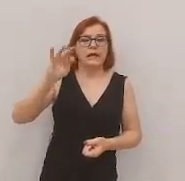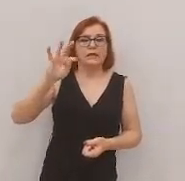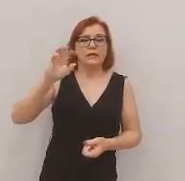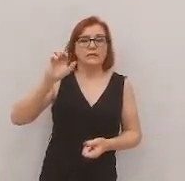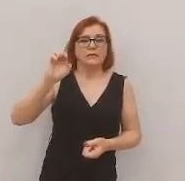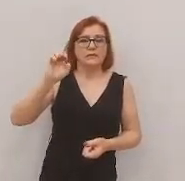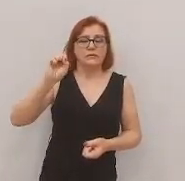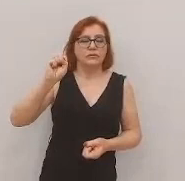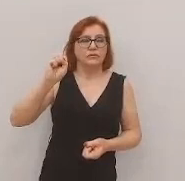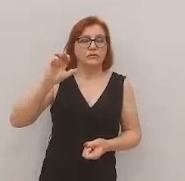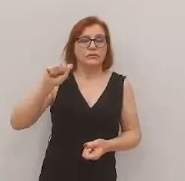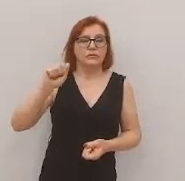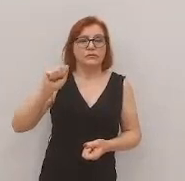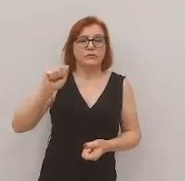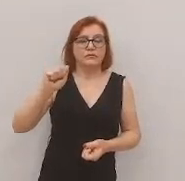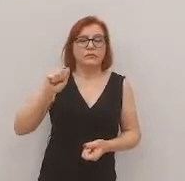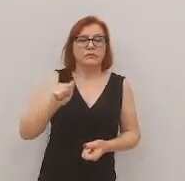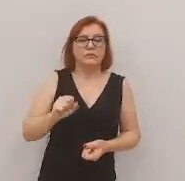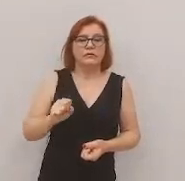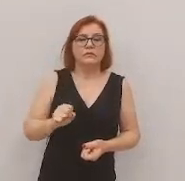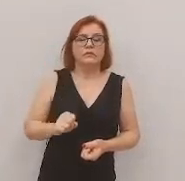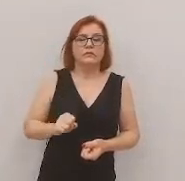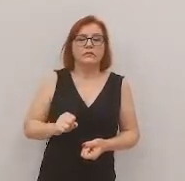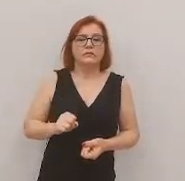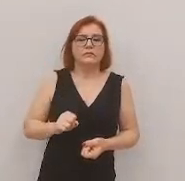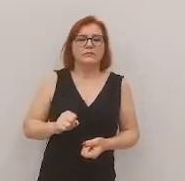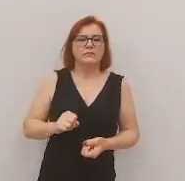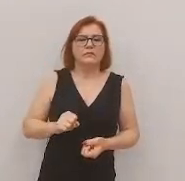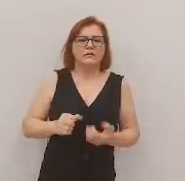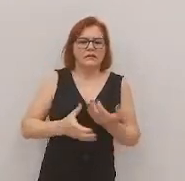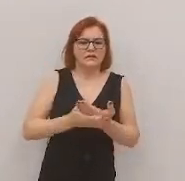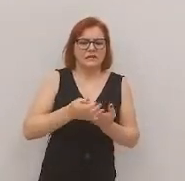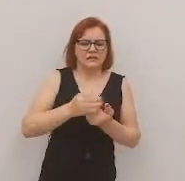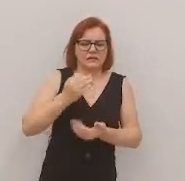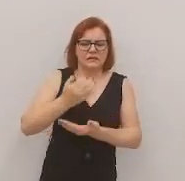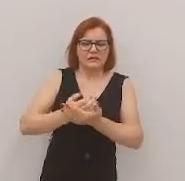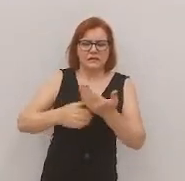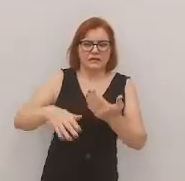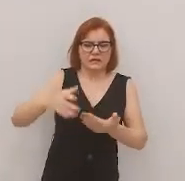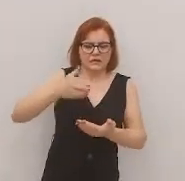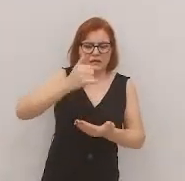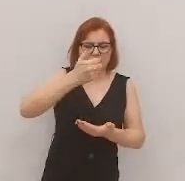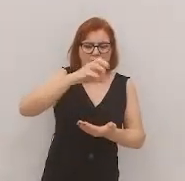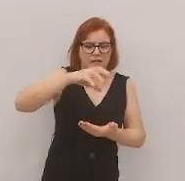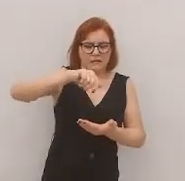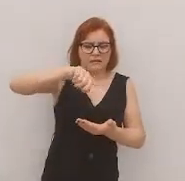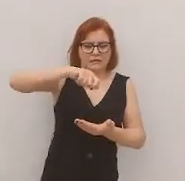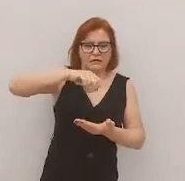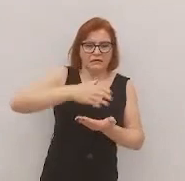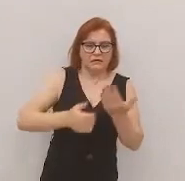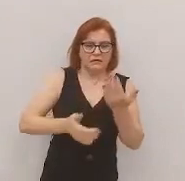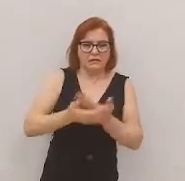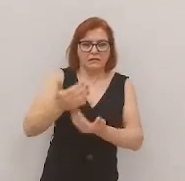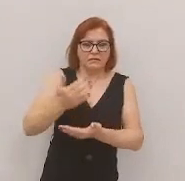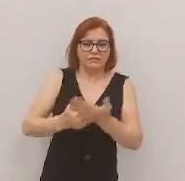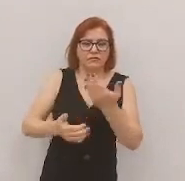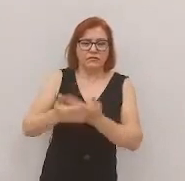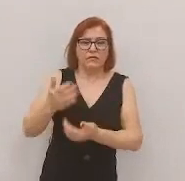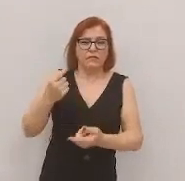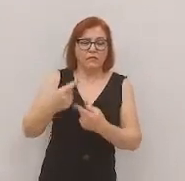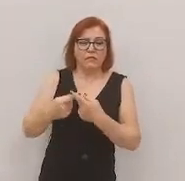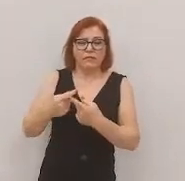o coração dele? Era um coração duro, um coração cheio